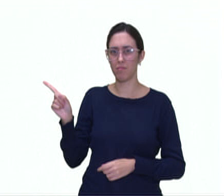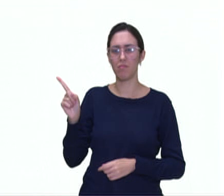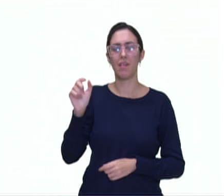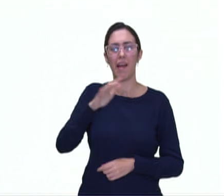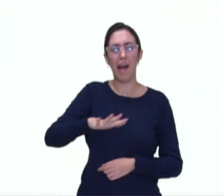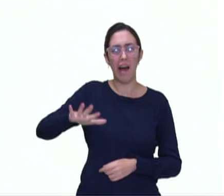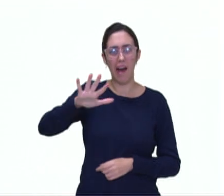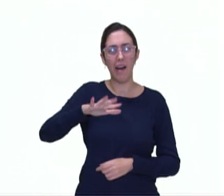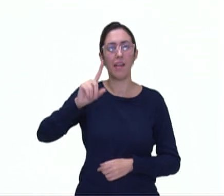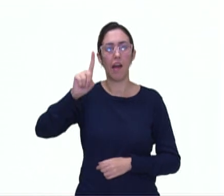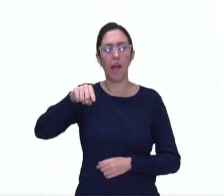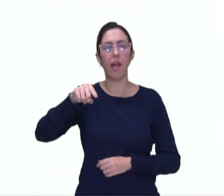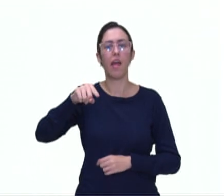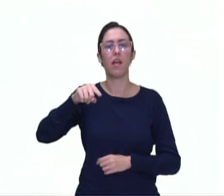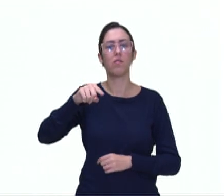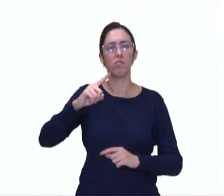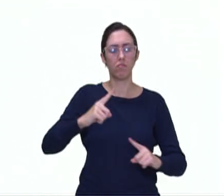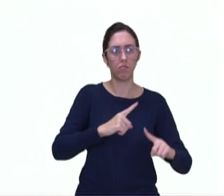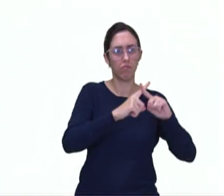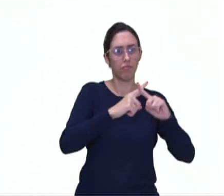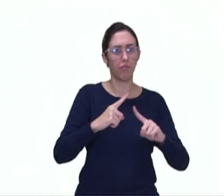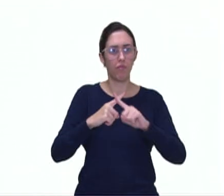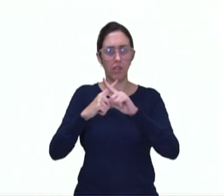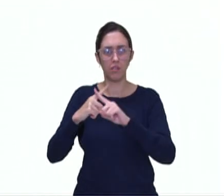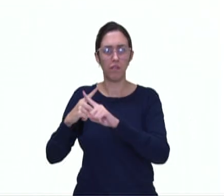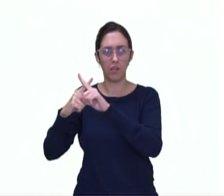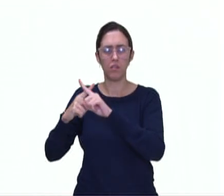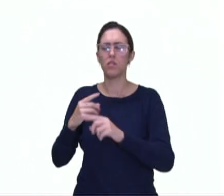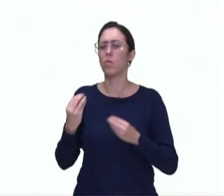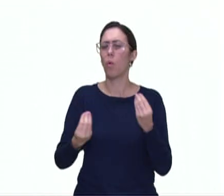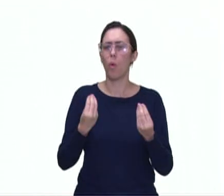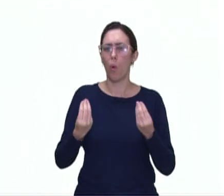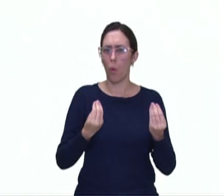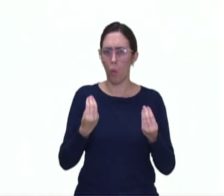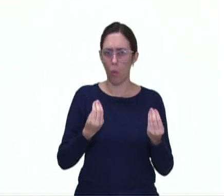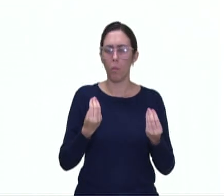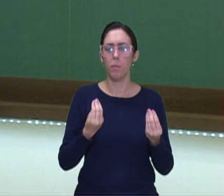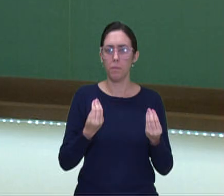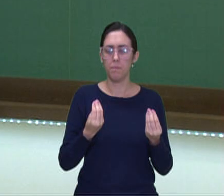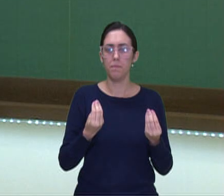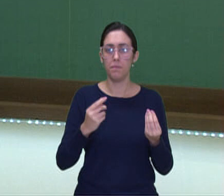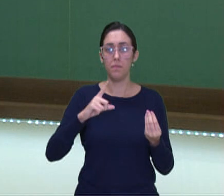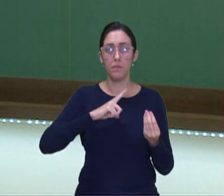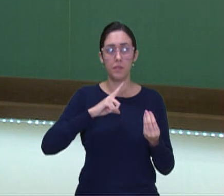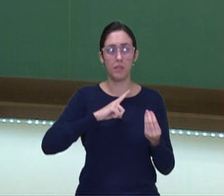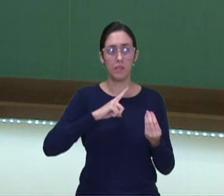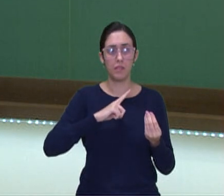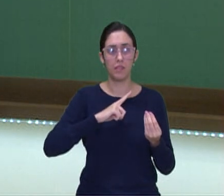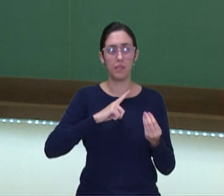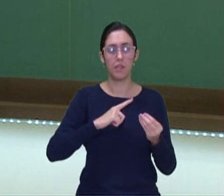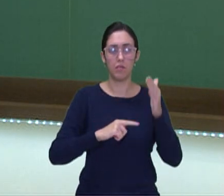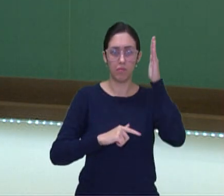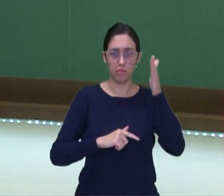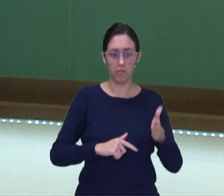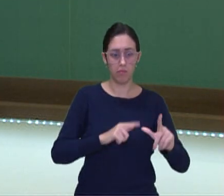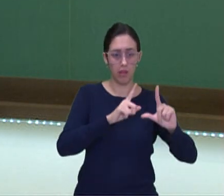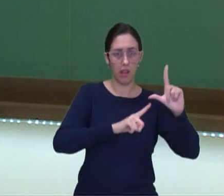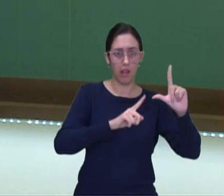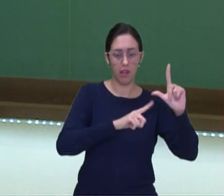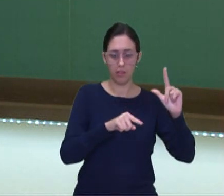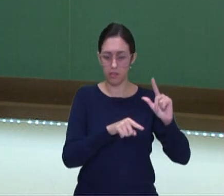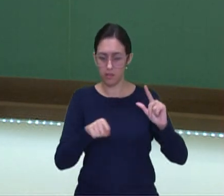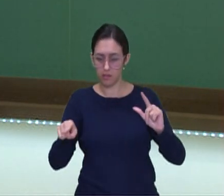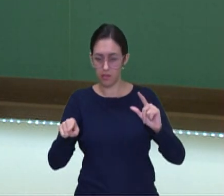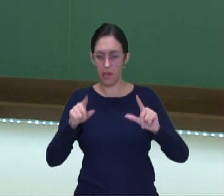do comprimento e da largura. Como é que eu posso transformar isso numa expressão algébrica? Se eu chamar o comprimento de uma letra e a largura de outra letra,